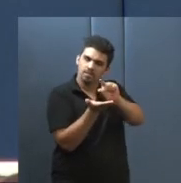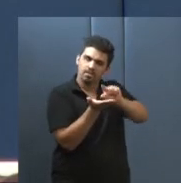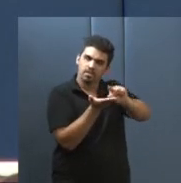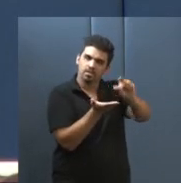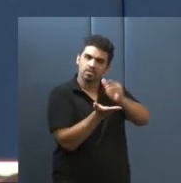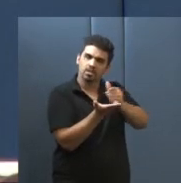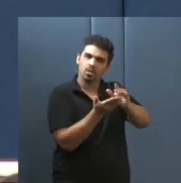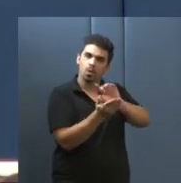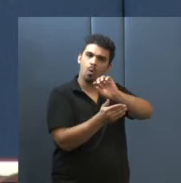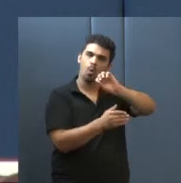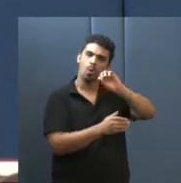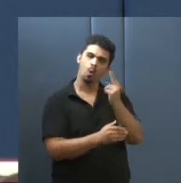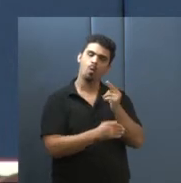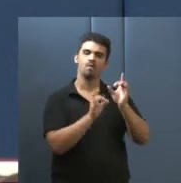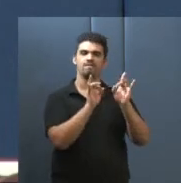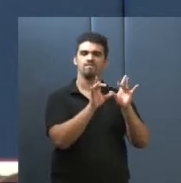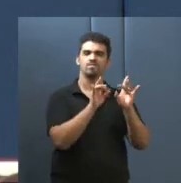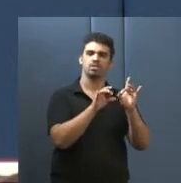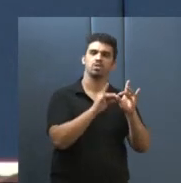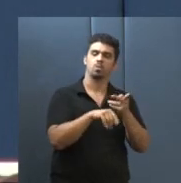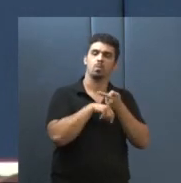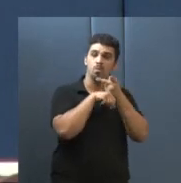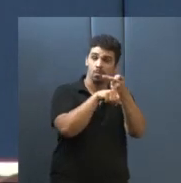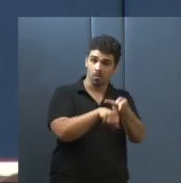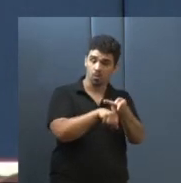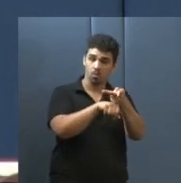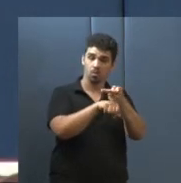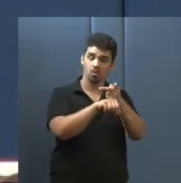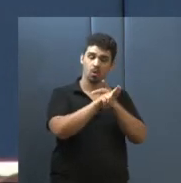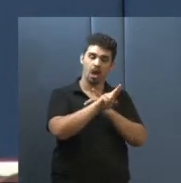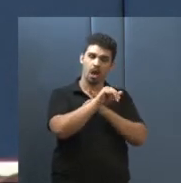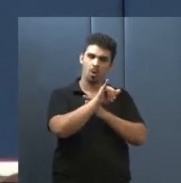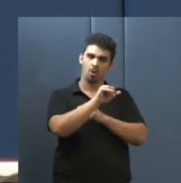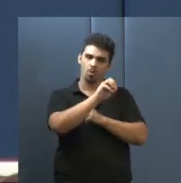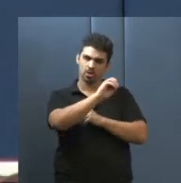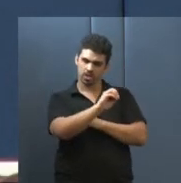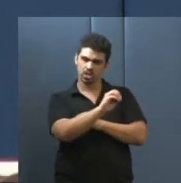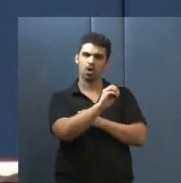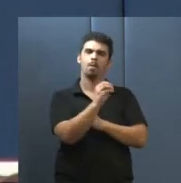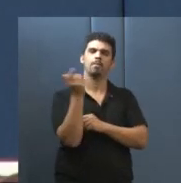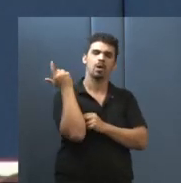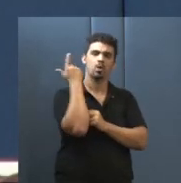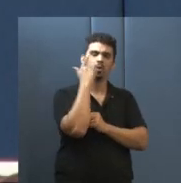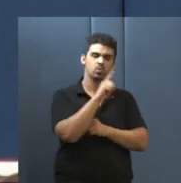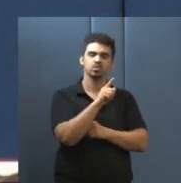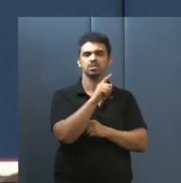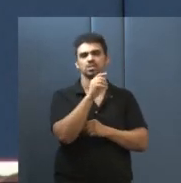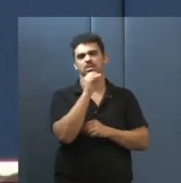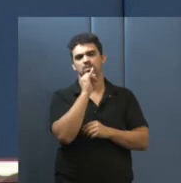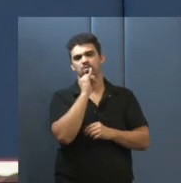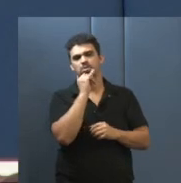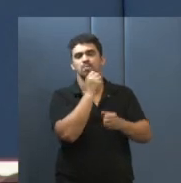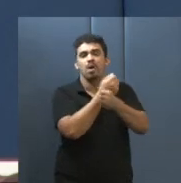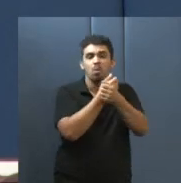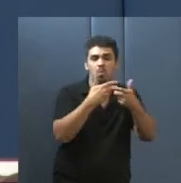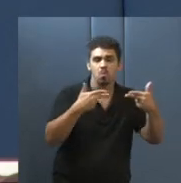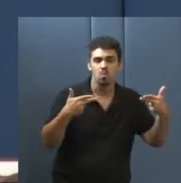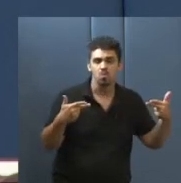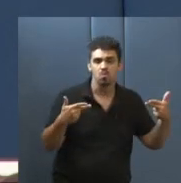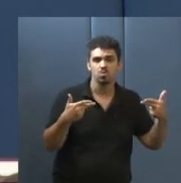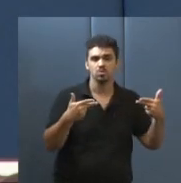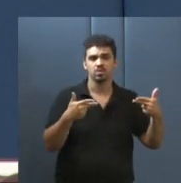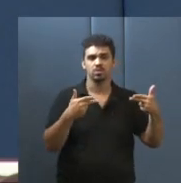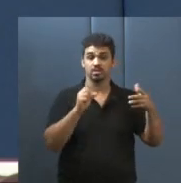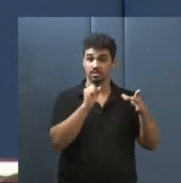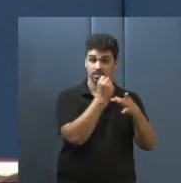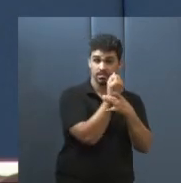ou exportador, procurou a União no sentido de obter uma cobertura do seguro, ou, no nosso caso,